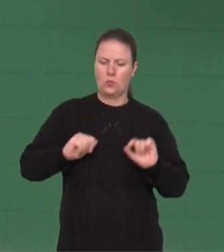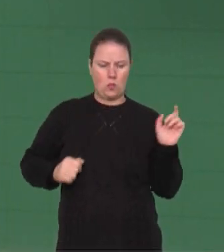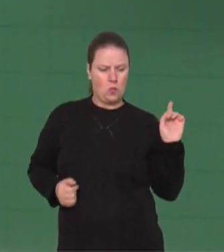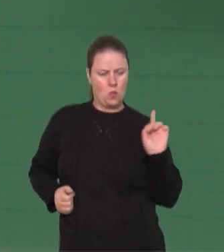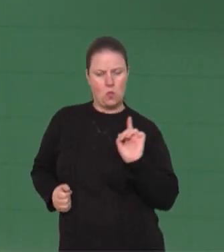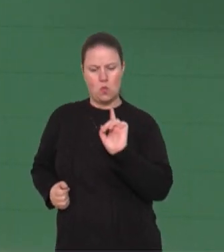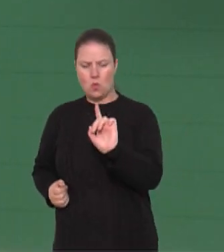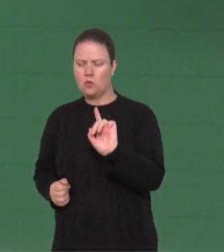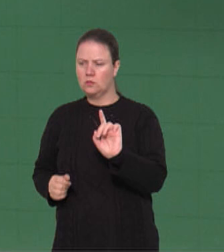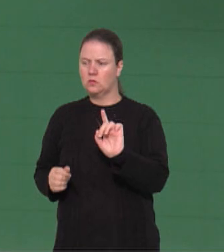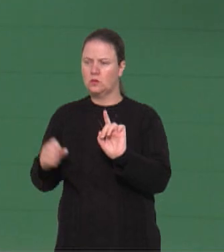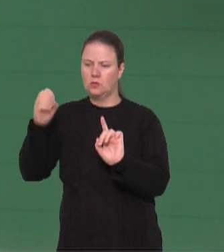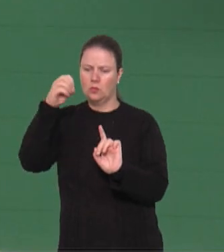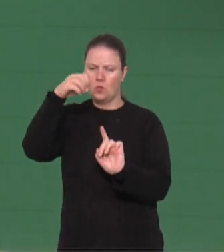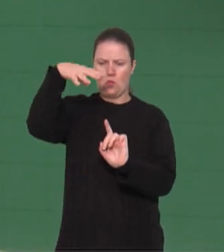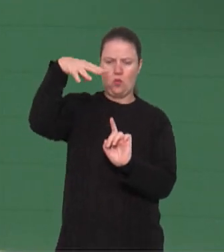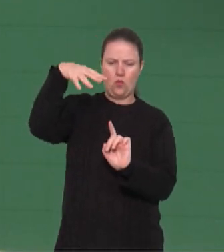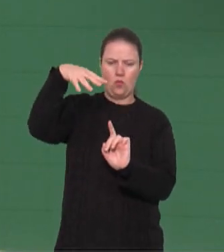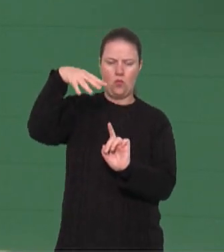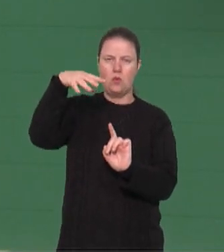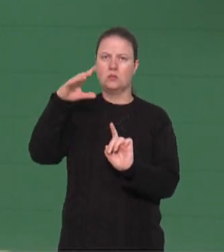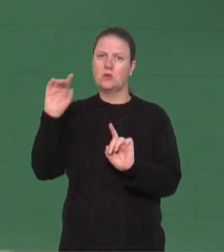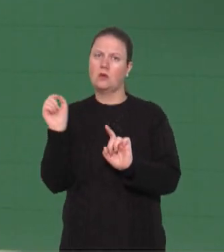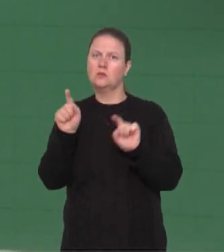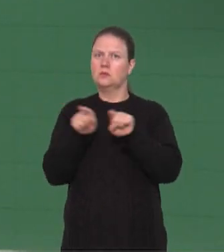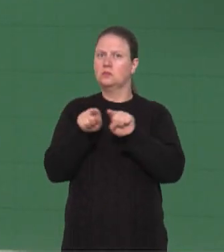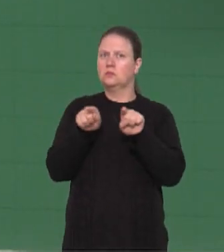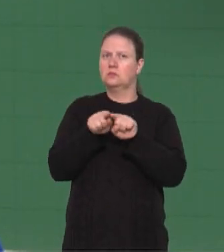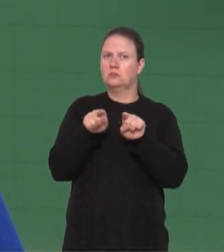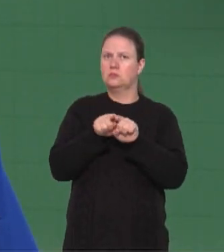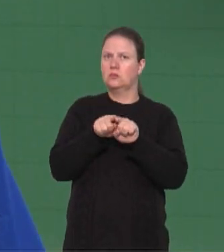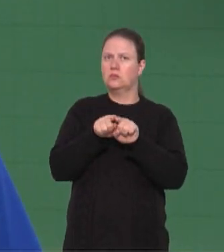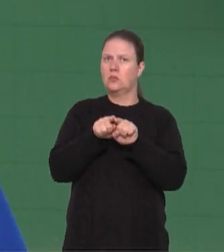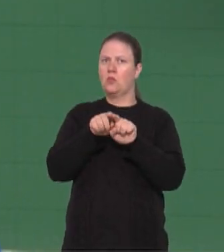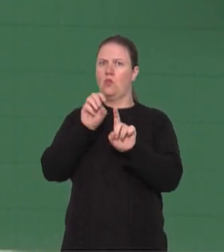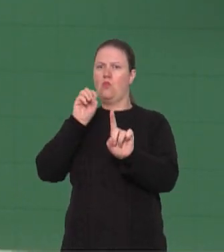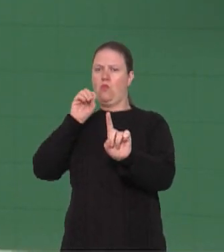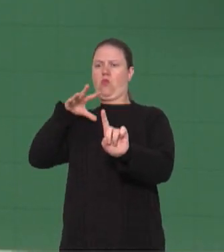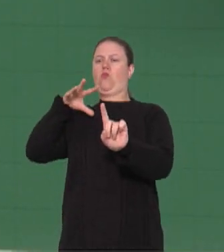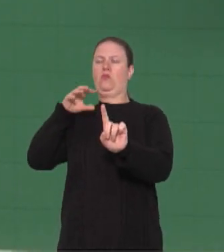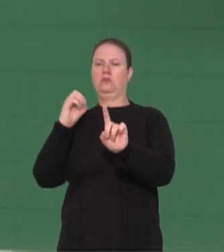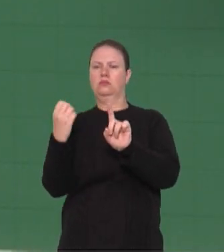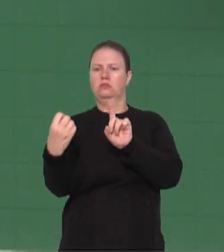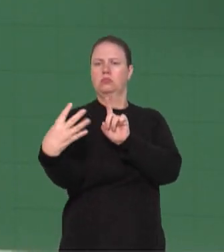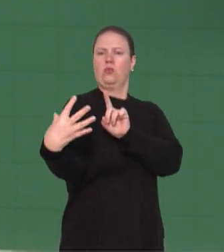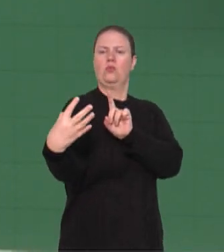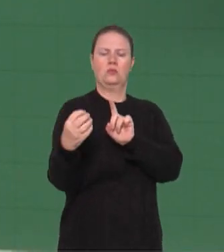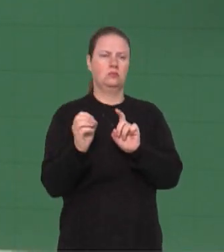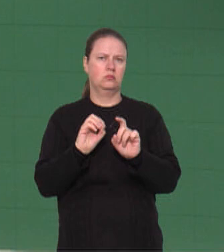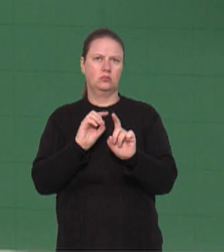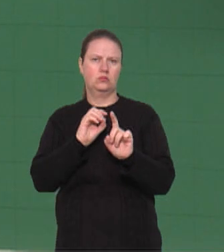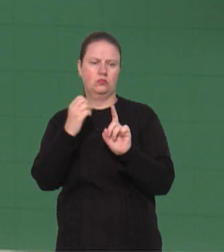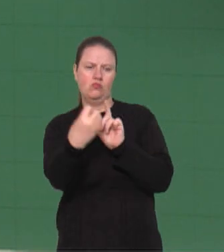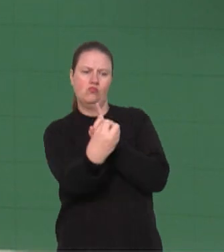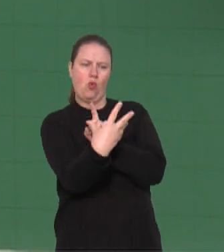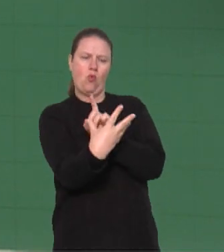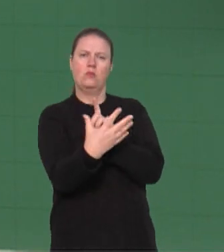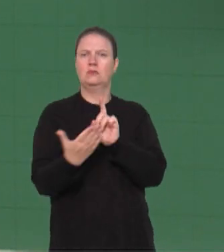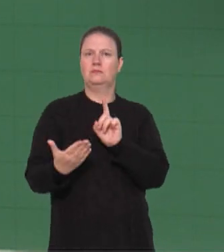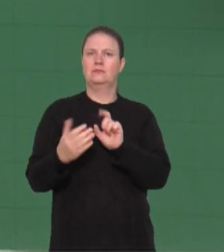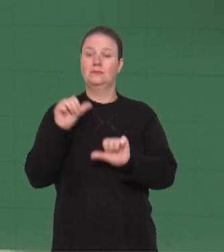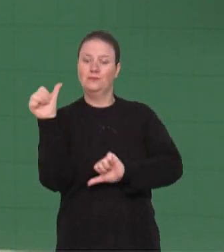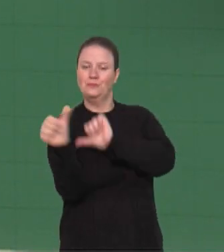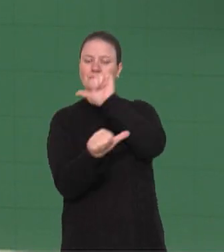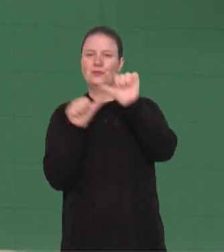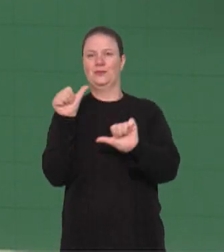cenário, coloca uma luz ao fundo, surge uma luz no final e por aí vai. Então, sempre tem as indicações entre parênteses ali, utilizando